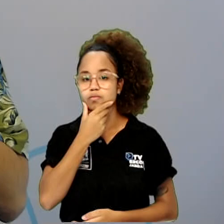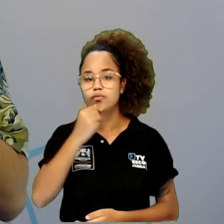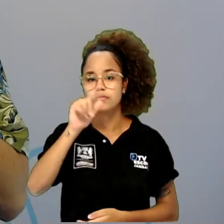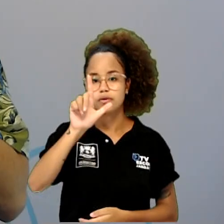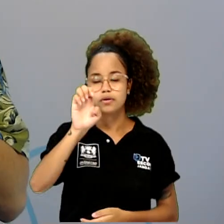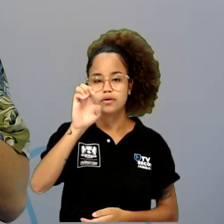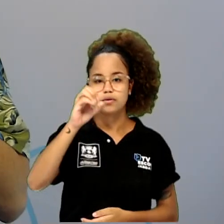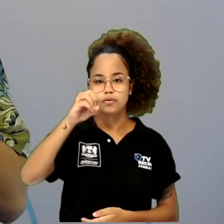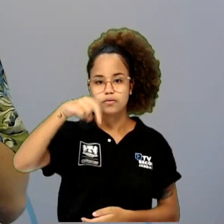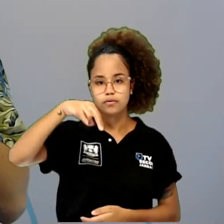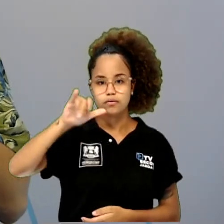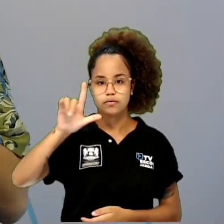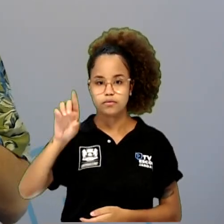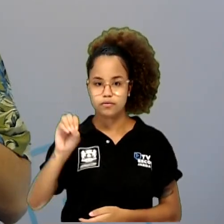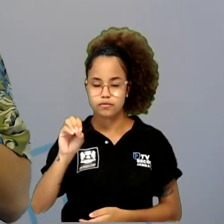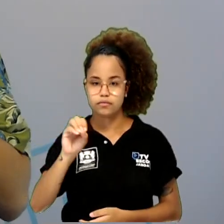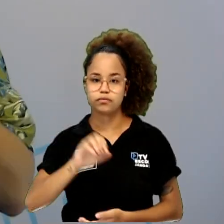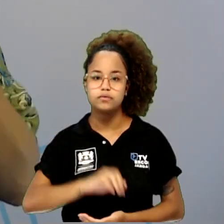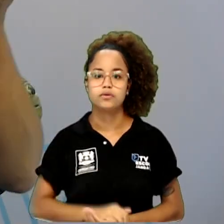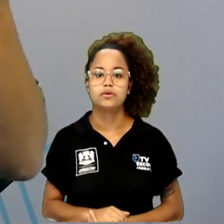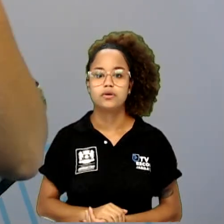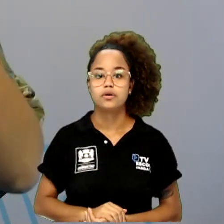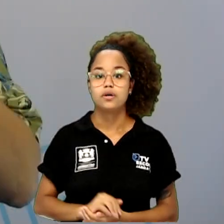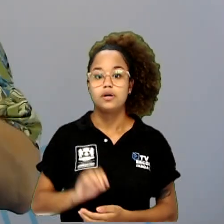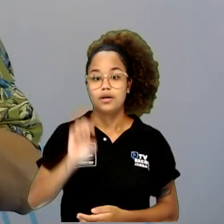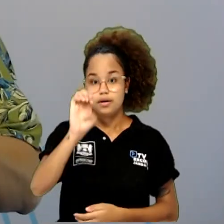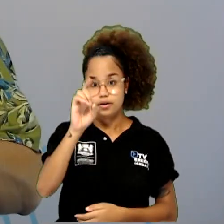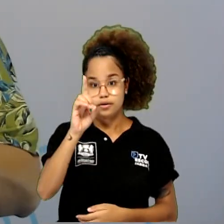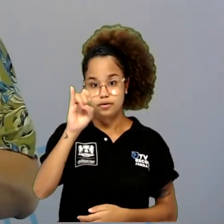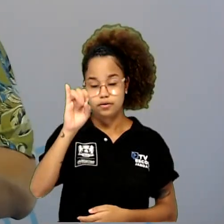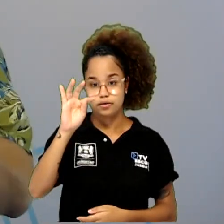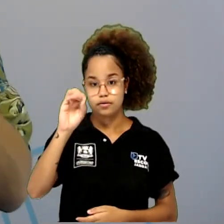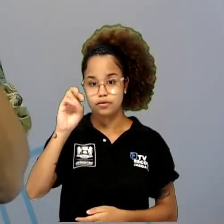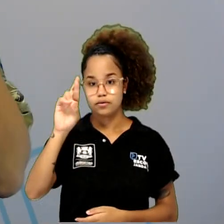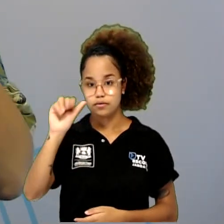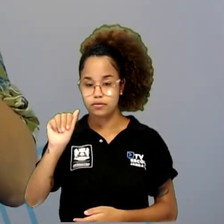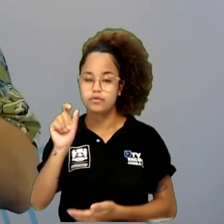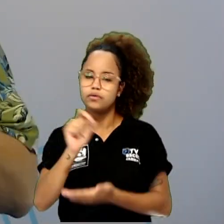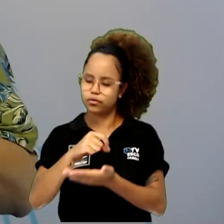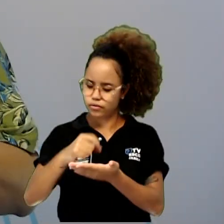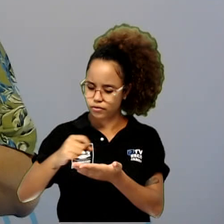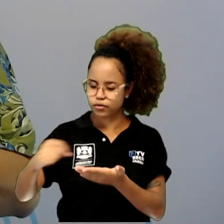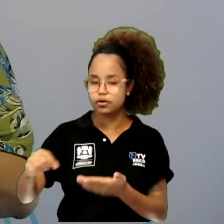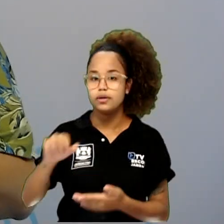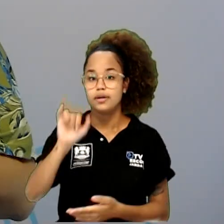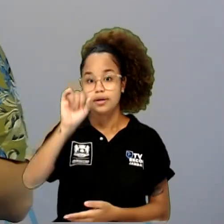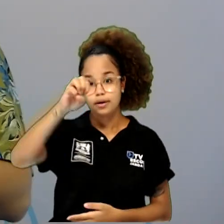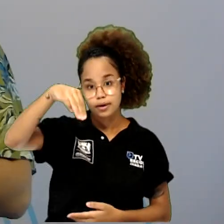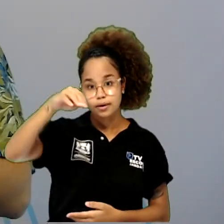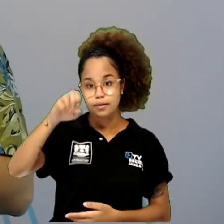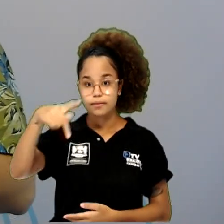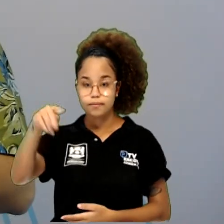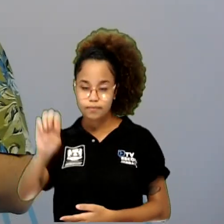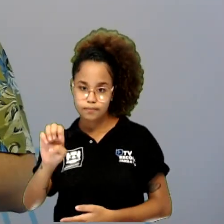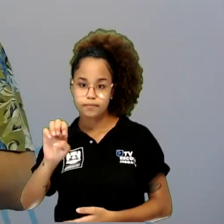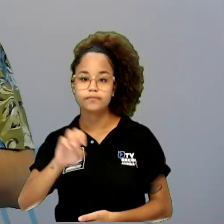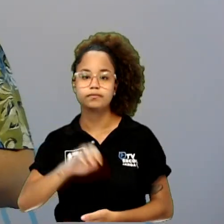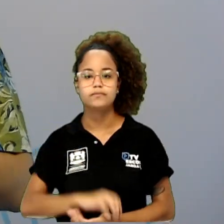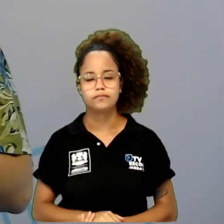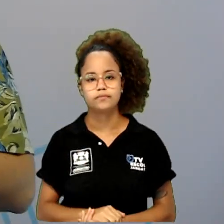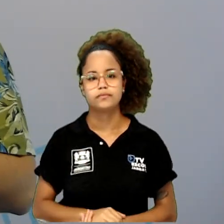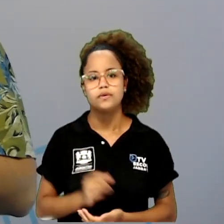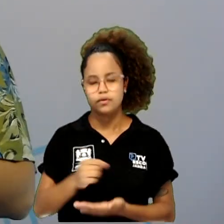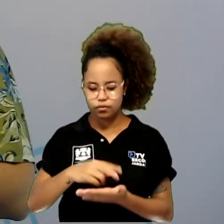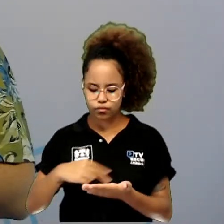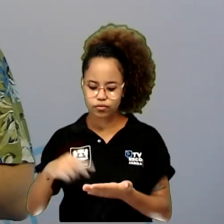ilustrado, foi publicado pela editora IMEP, que é uma editora parceira aqui do município, que a gente tem livros adotados da editora no nosso programa de leitura,